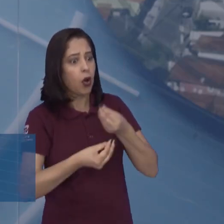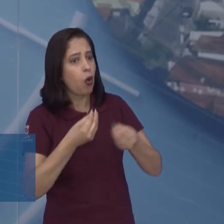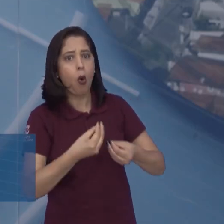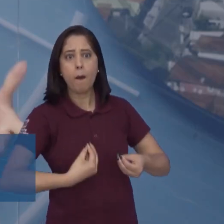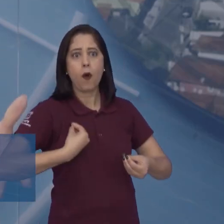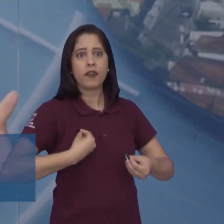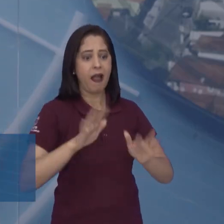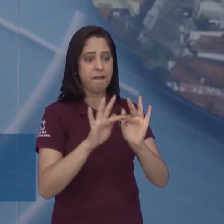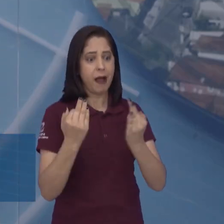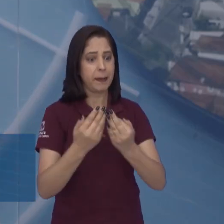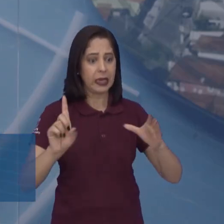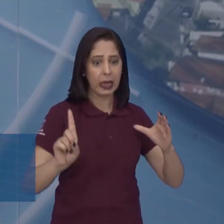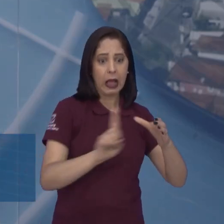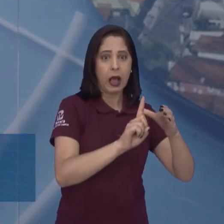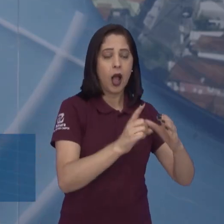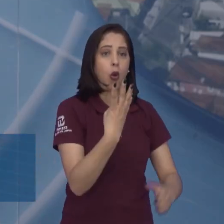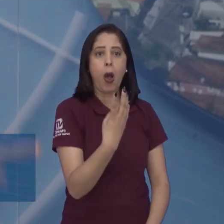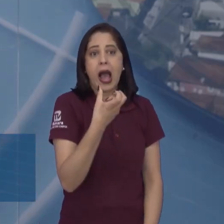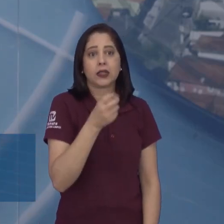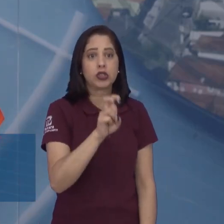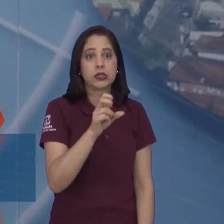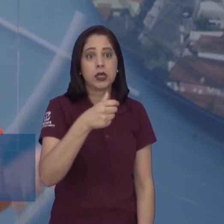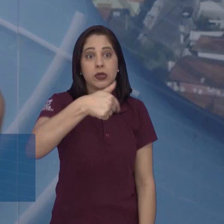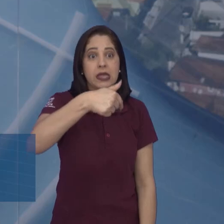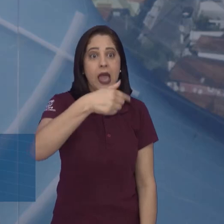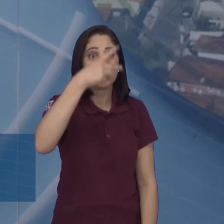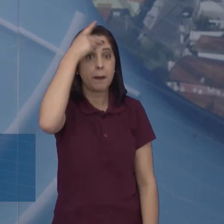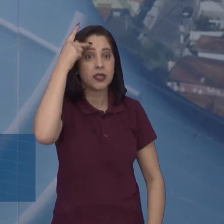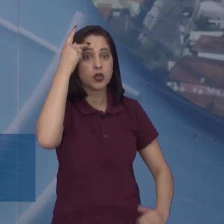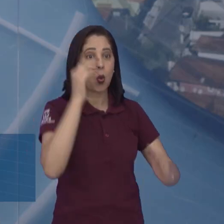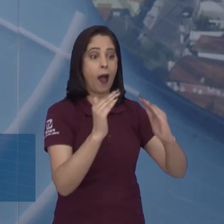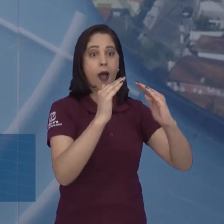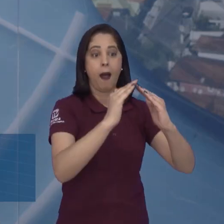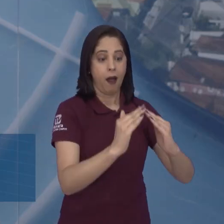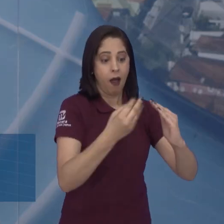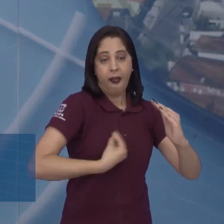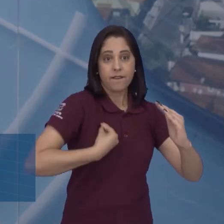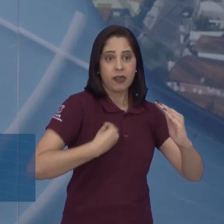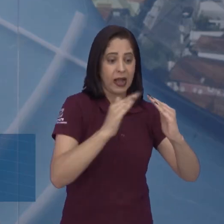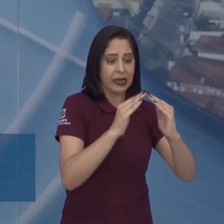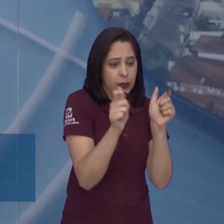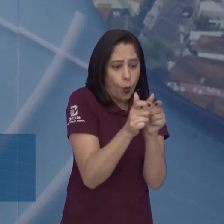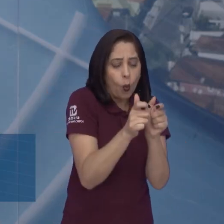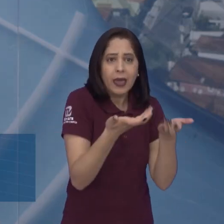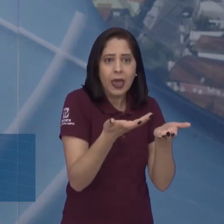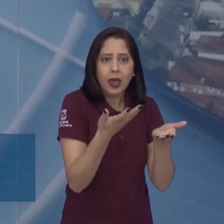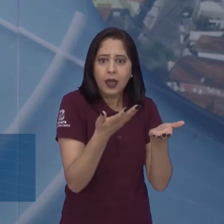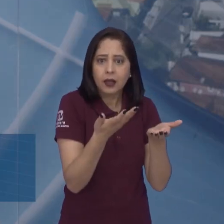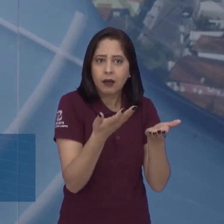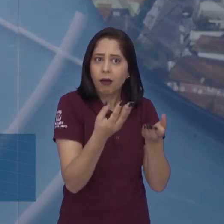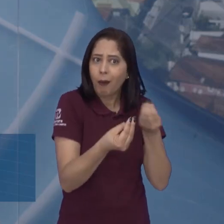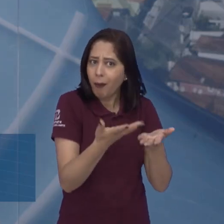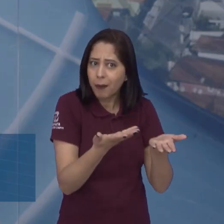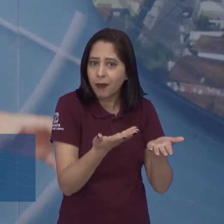uma família, né? 4, 5, 6, 7 pessoas para morar num ambiente como esse. É um caso à